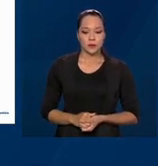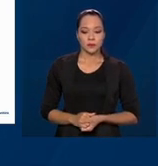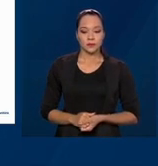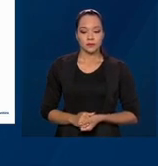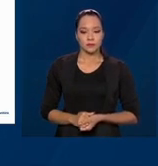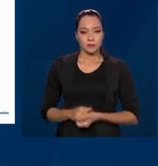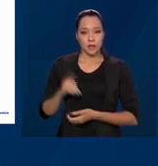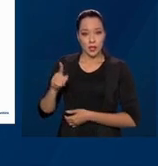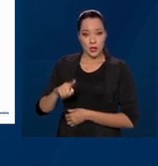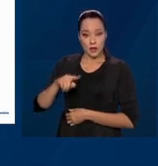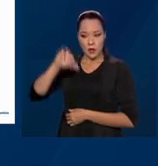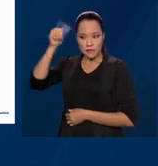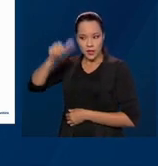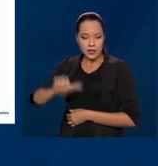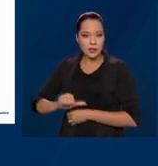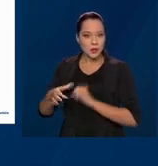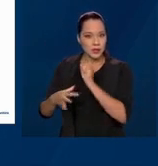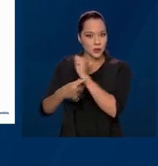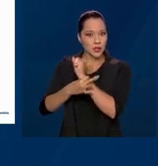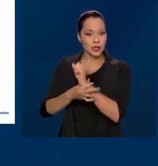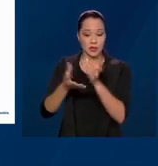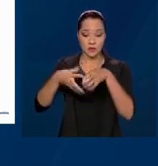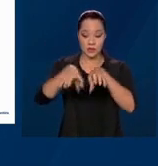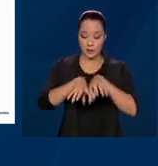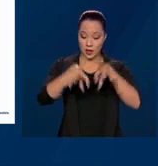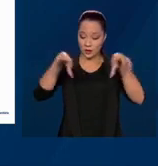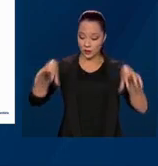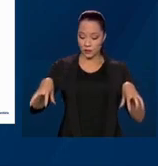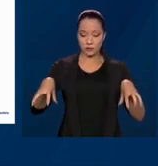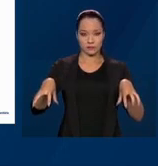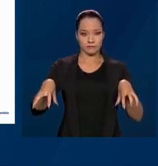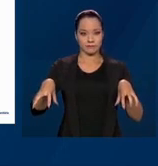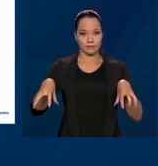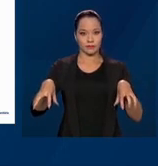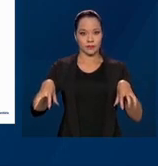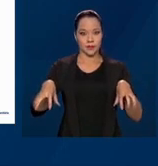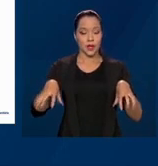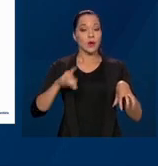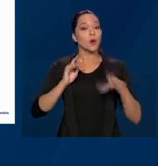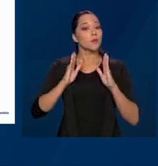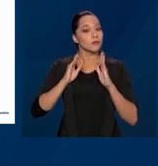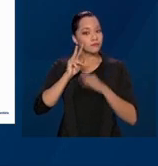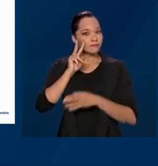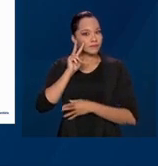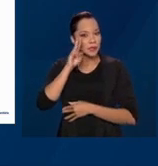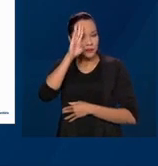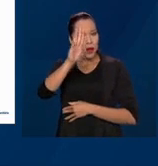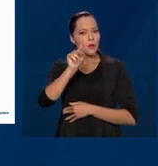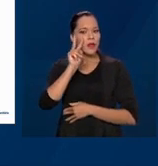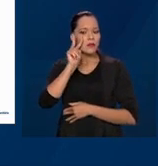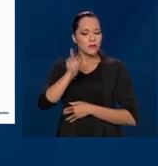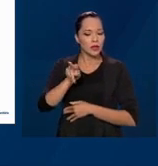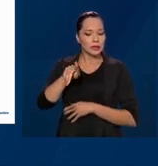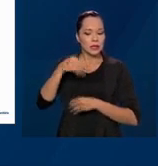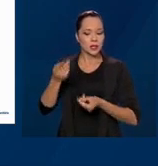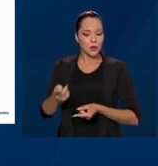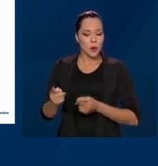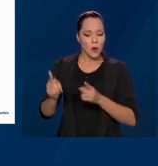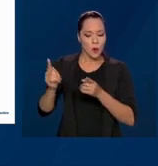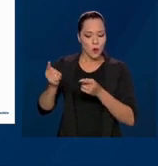na avaliação de segurança se fez uma separação de grupo. O objetivo era verificar as reações tanto em